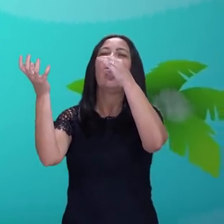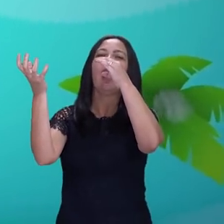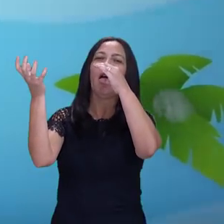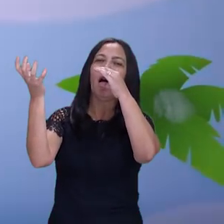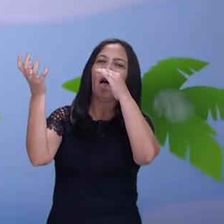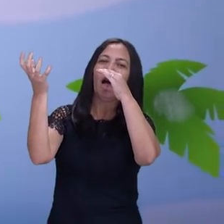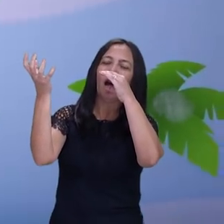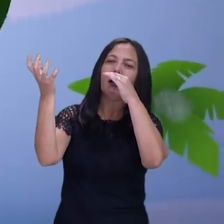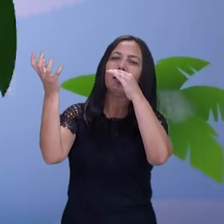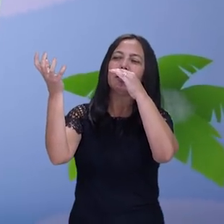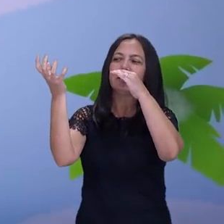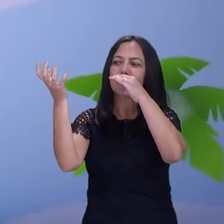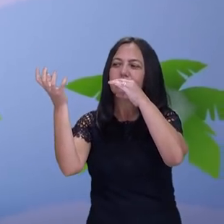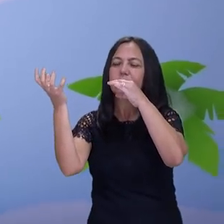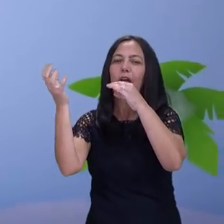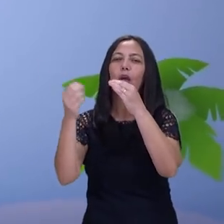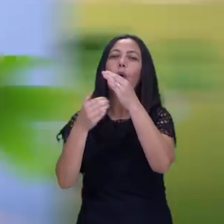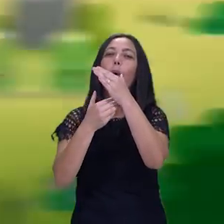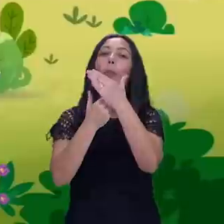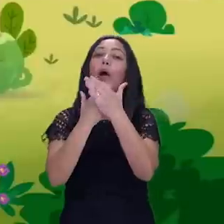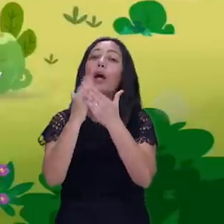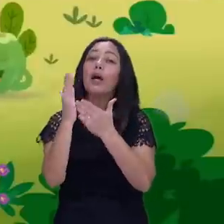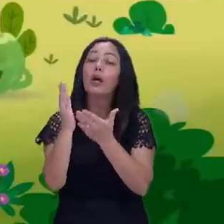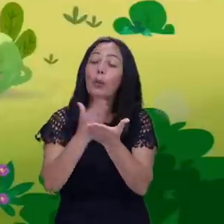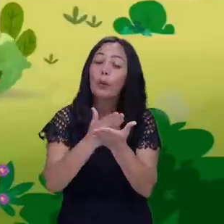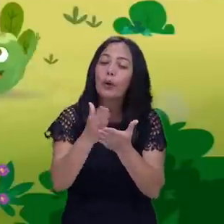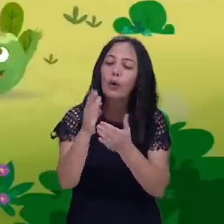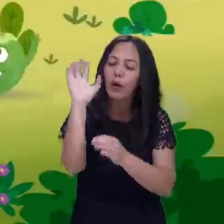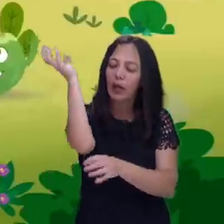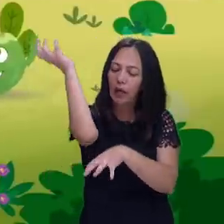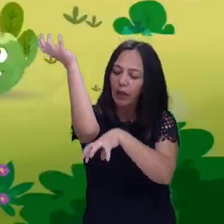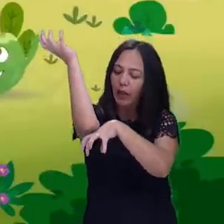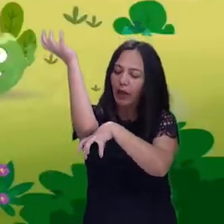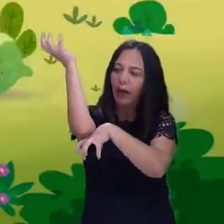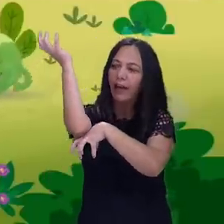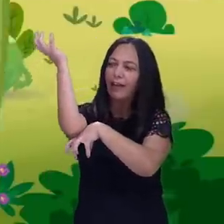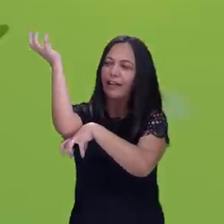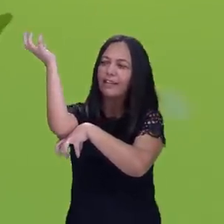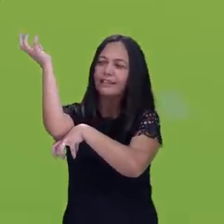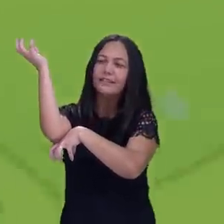tudo começou na raiz, na raiz.